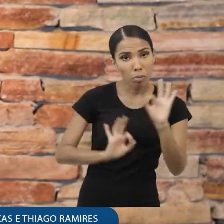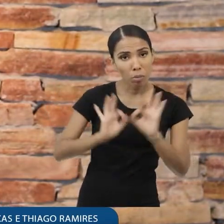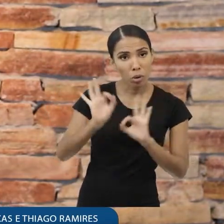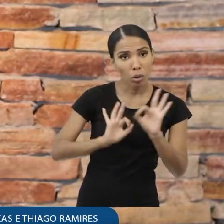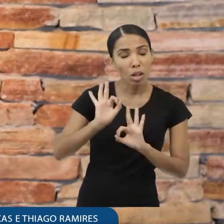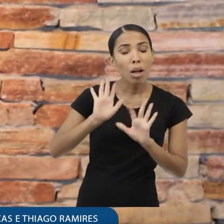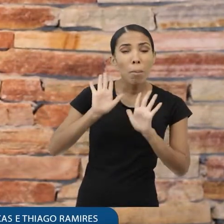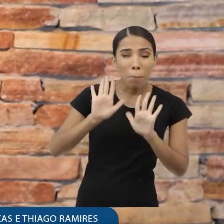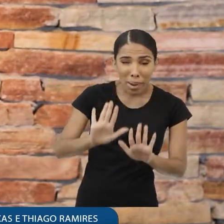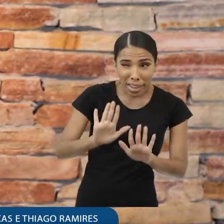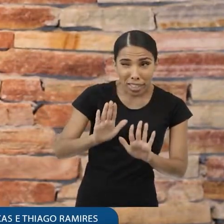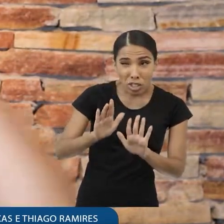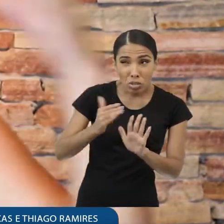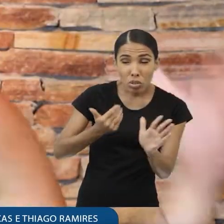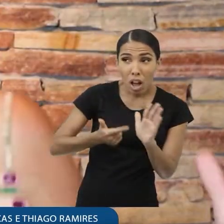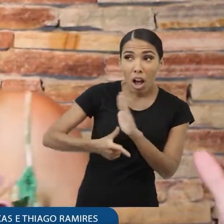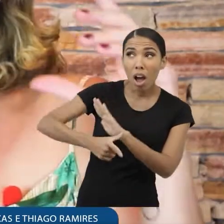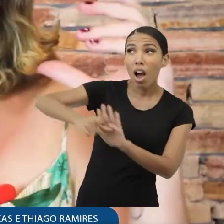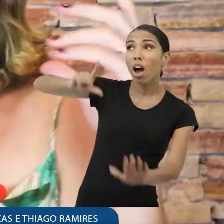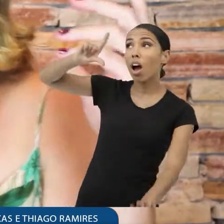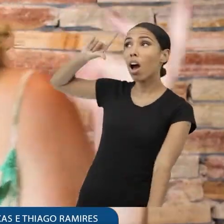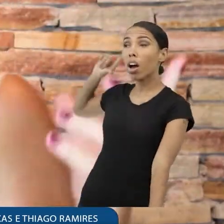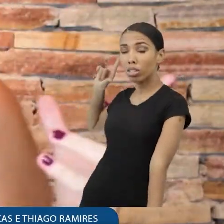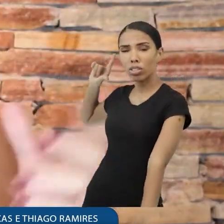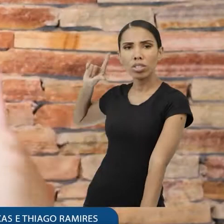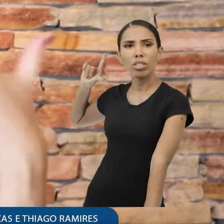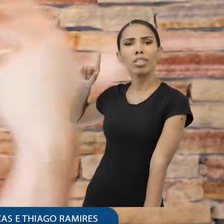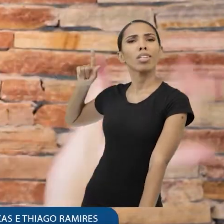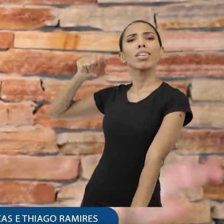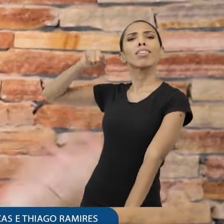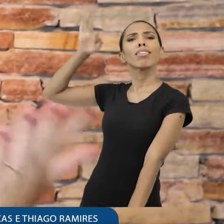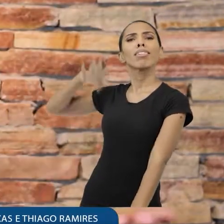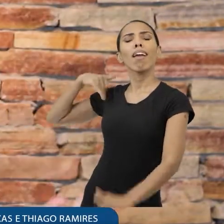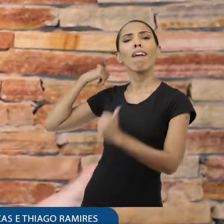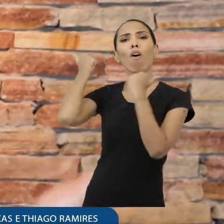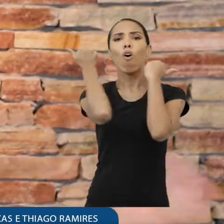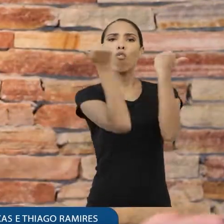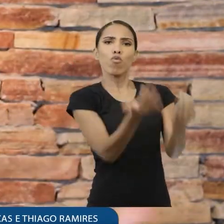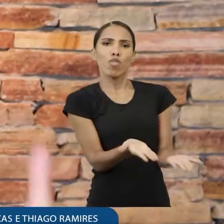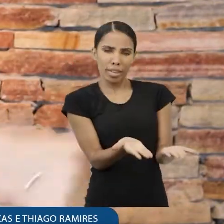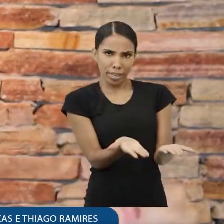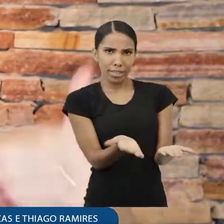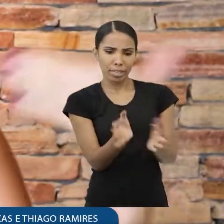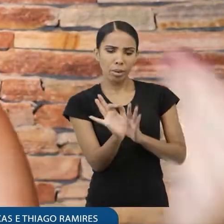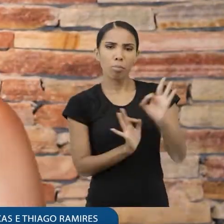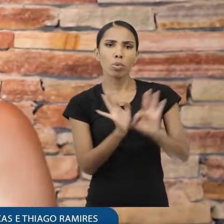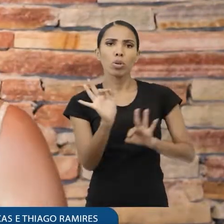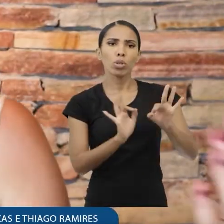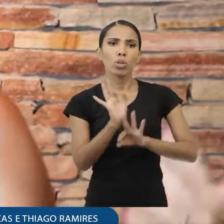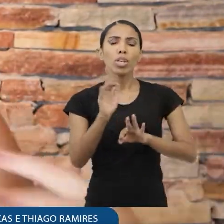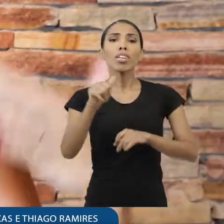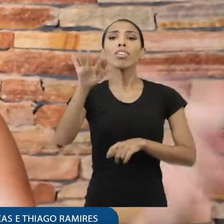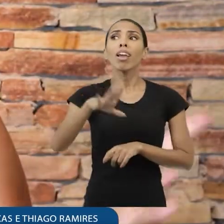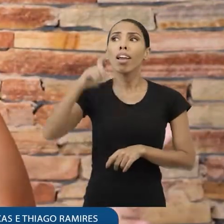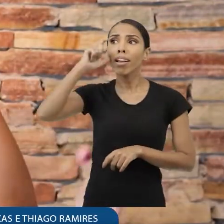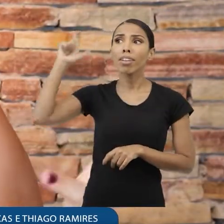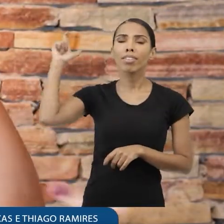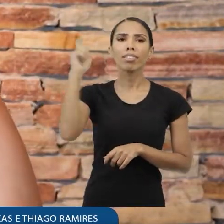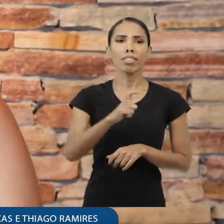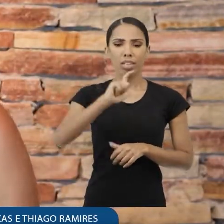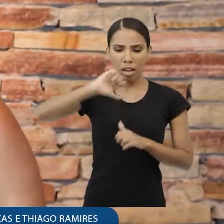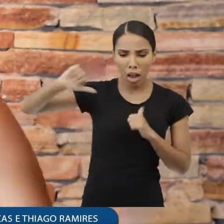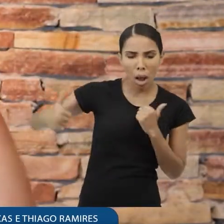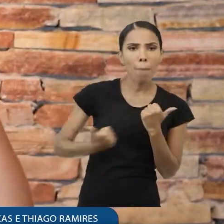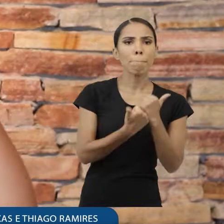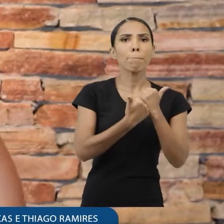projeto sem, logo lá no início, determinar para quem que a gente vai oferecer esse projeto. Quem vai ter interesse